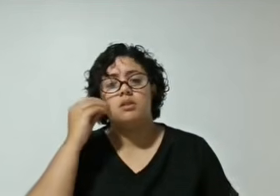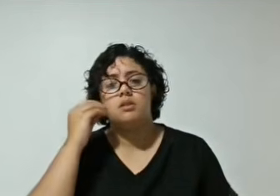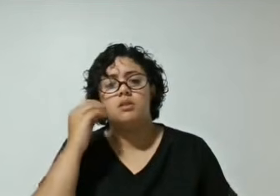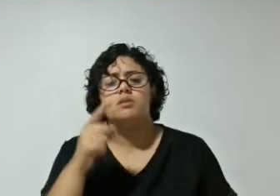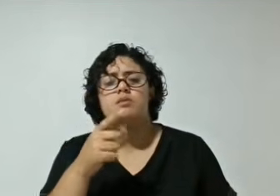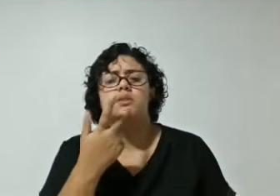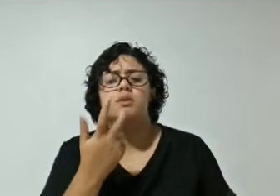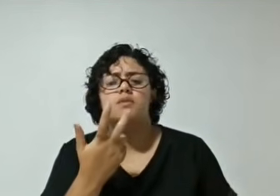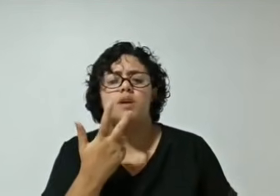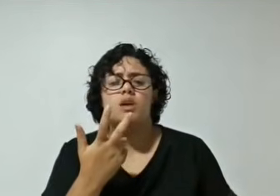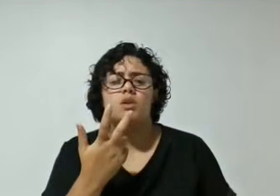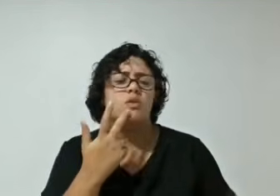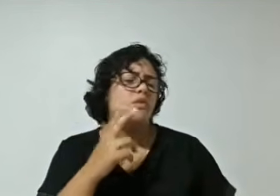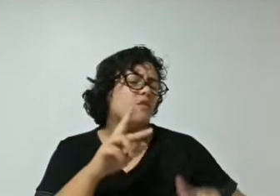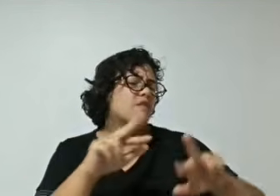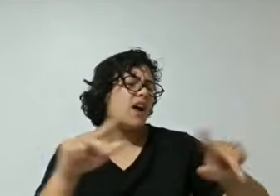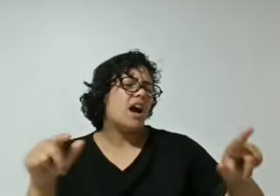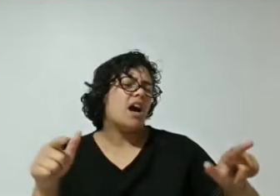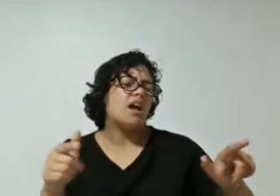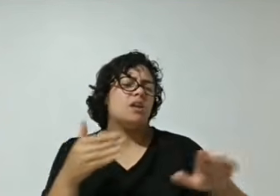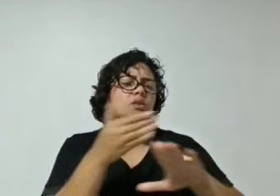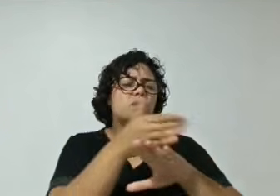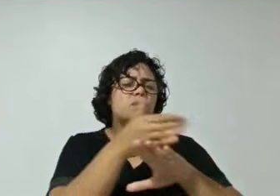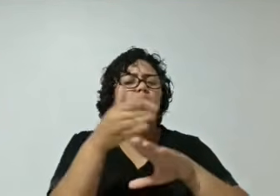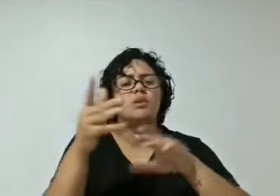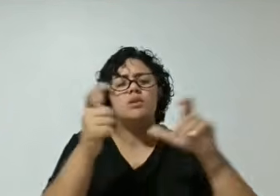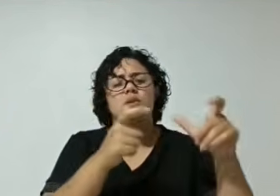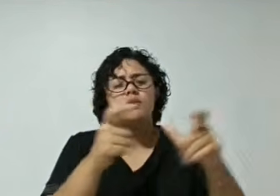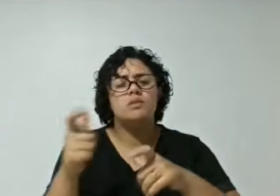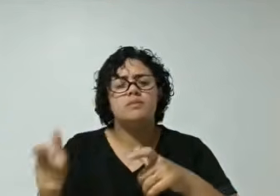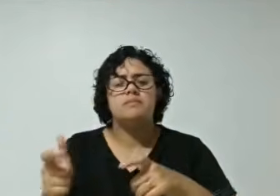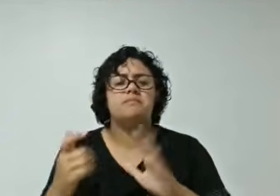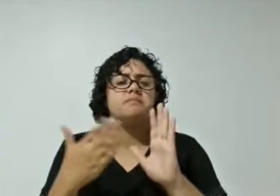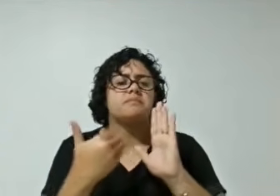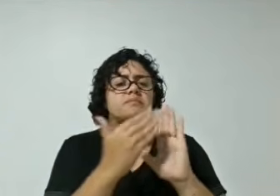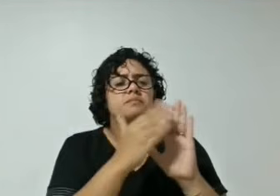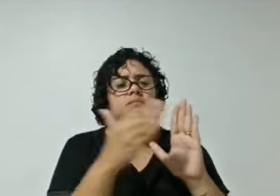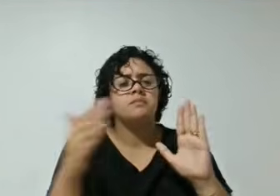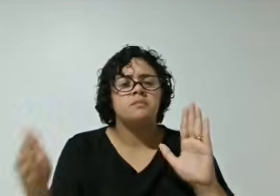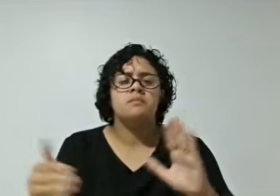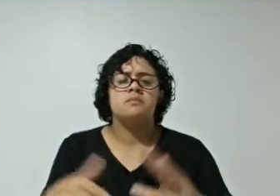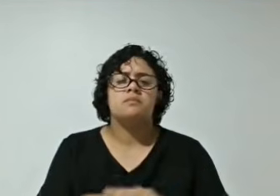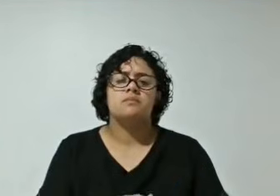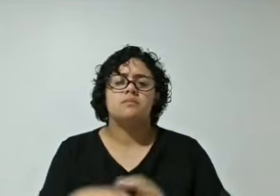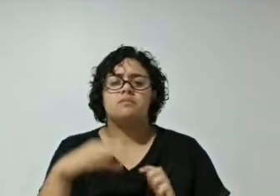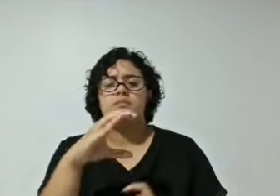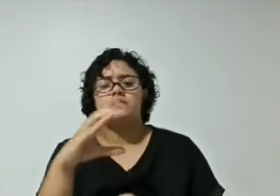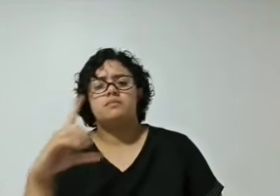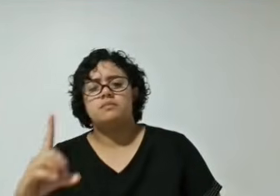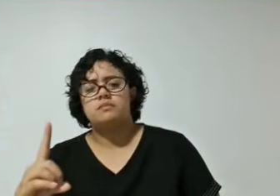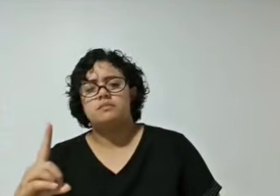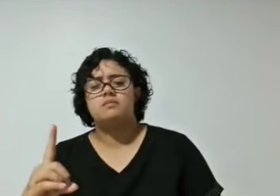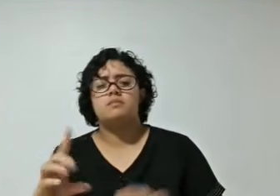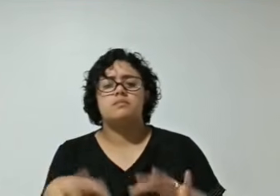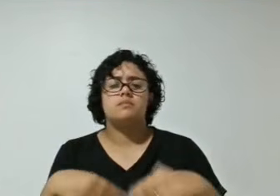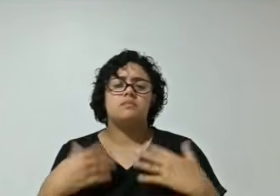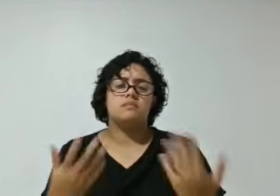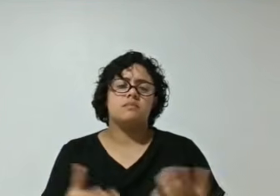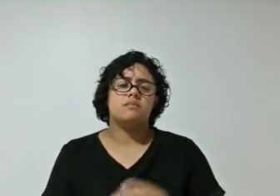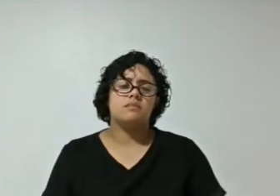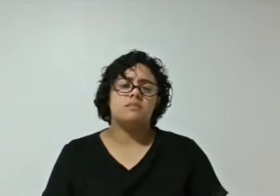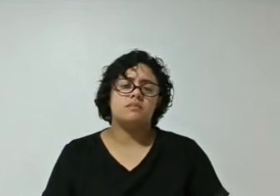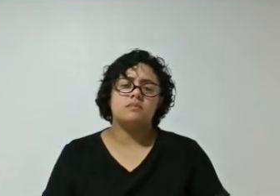por vários locais, como biblioteca, como coordenadora, enfim, quais